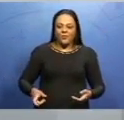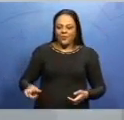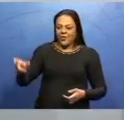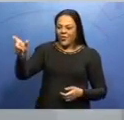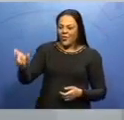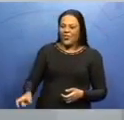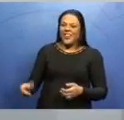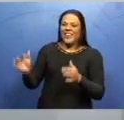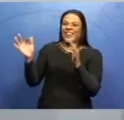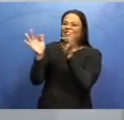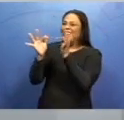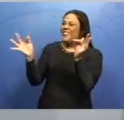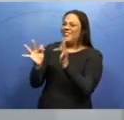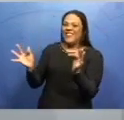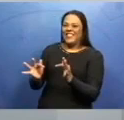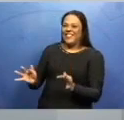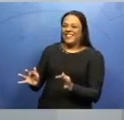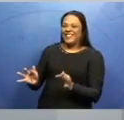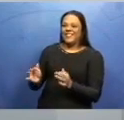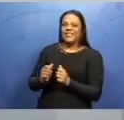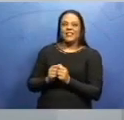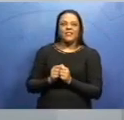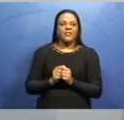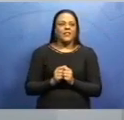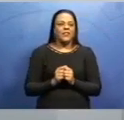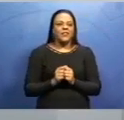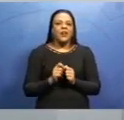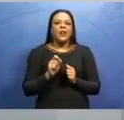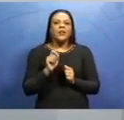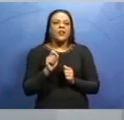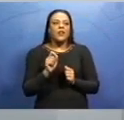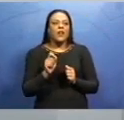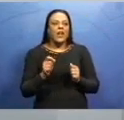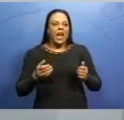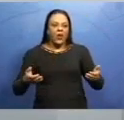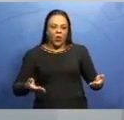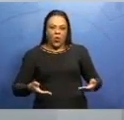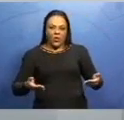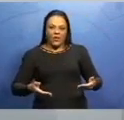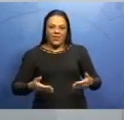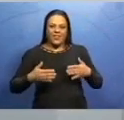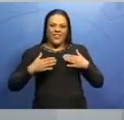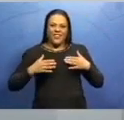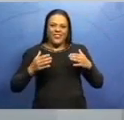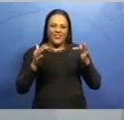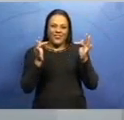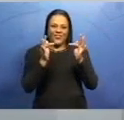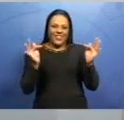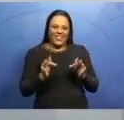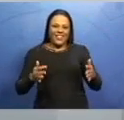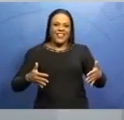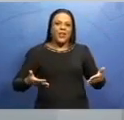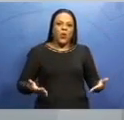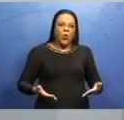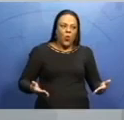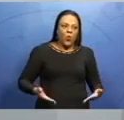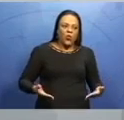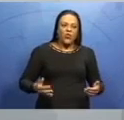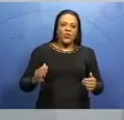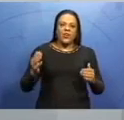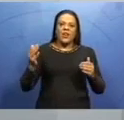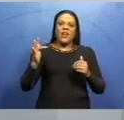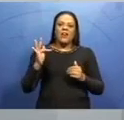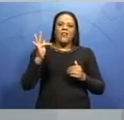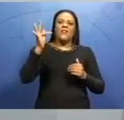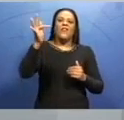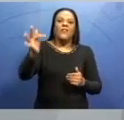estava muito feliz, estarei muito feliz, estou muito